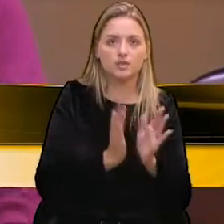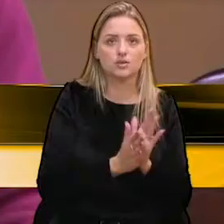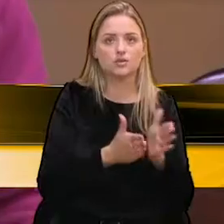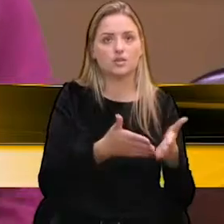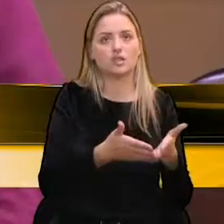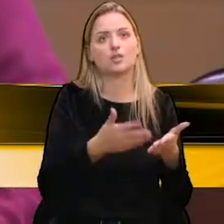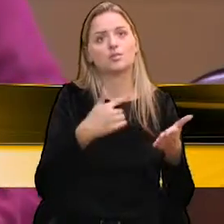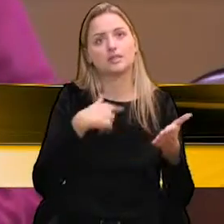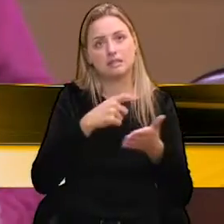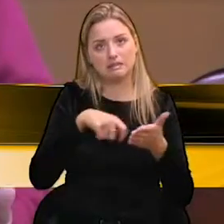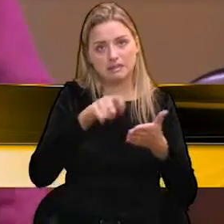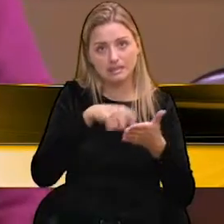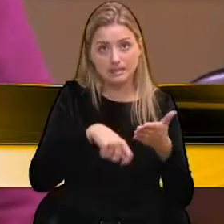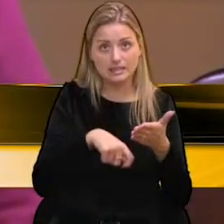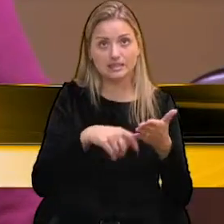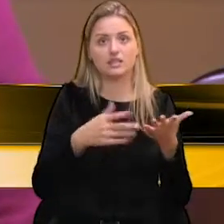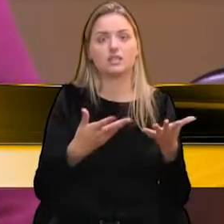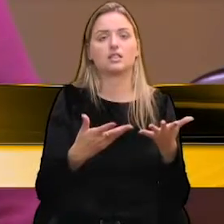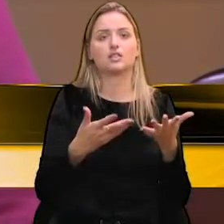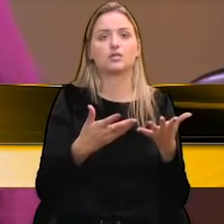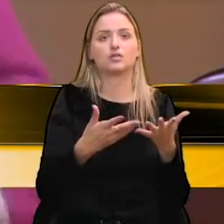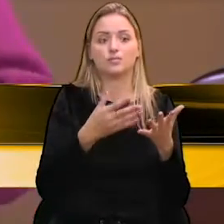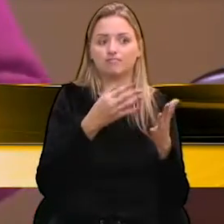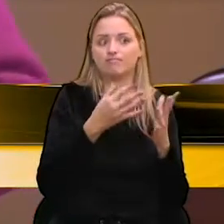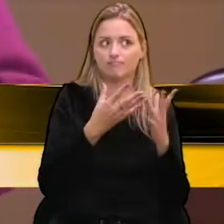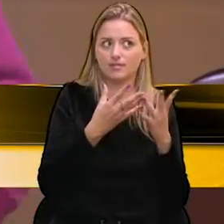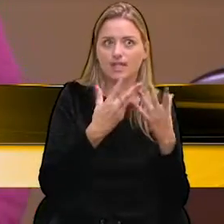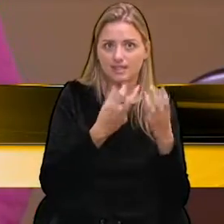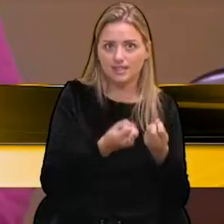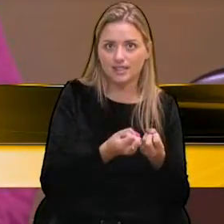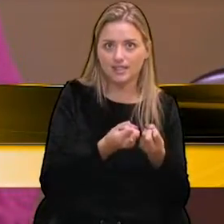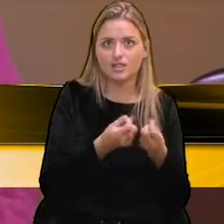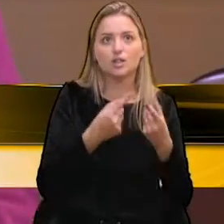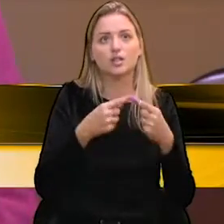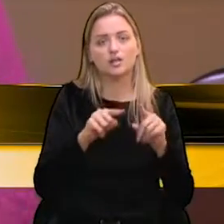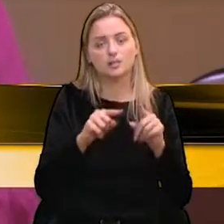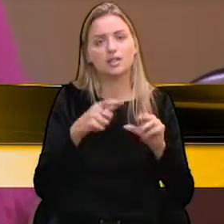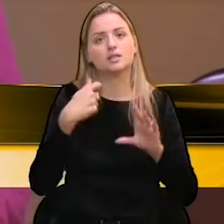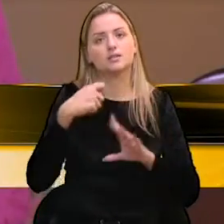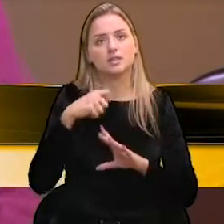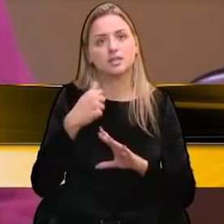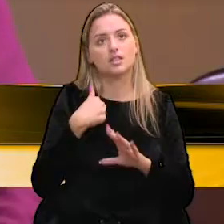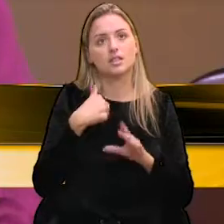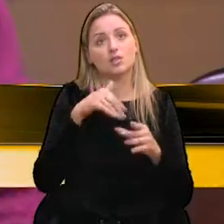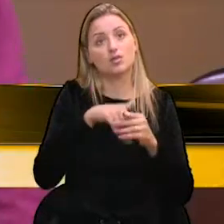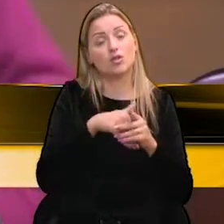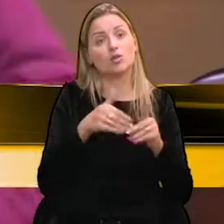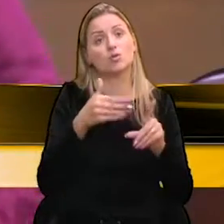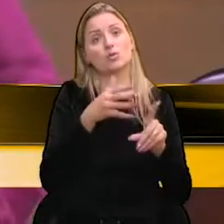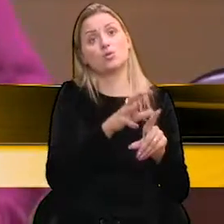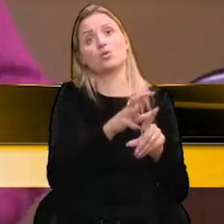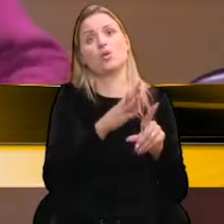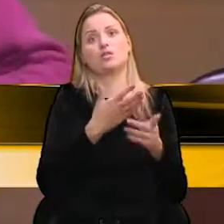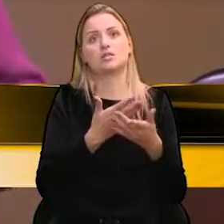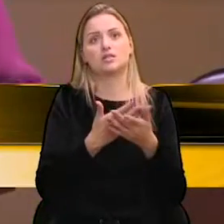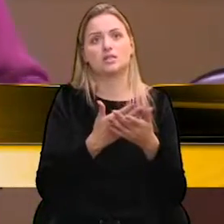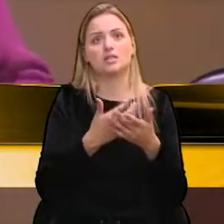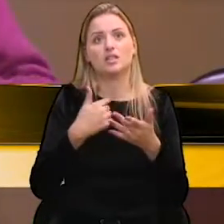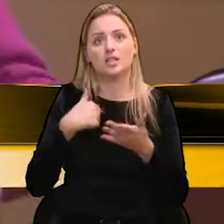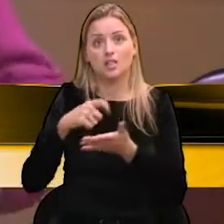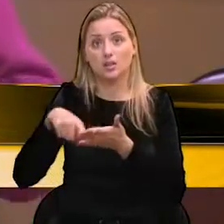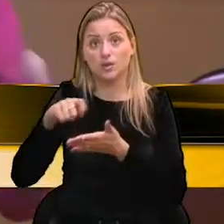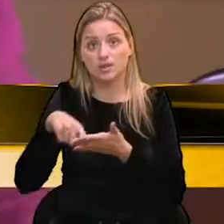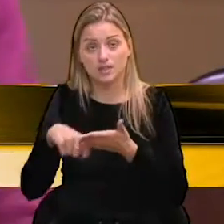gente assina pelo parecer, mas o mérito é bom, que a gente... Eu vou votar contrário, mesmo assinando, mas eu